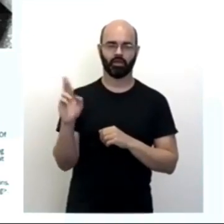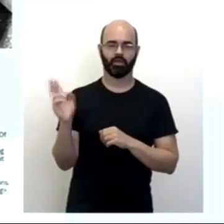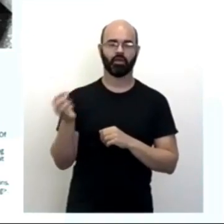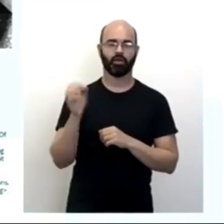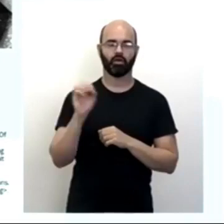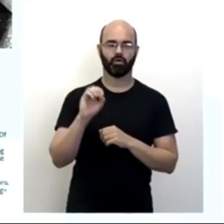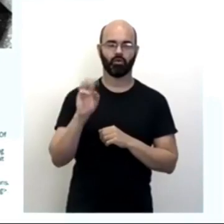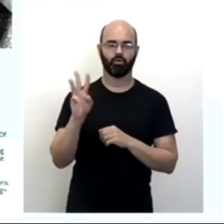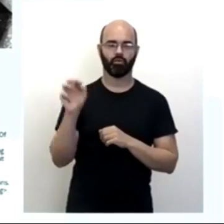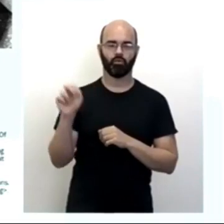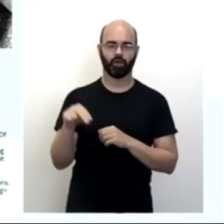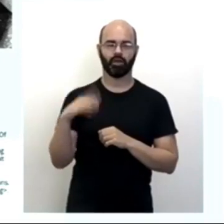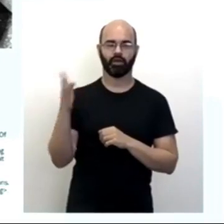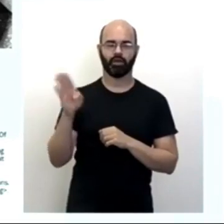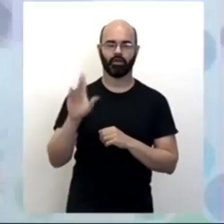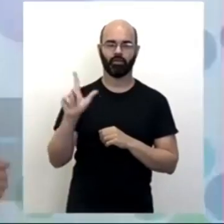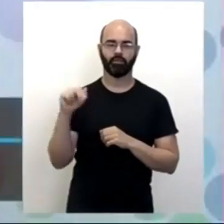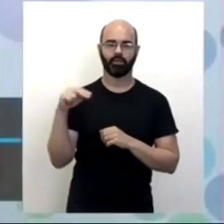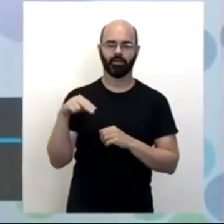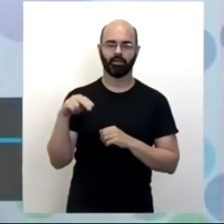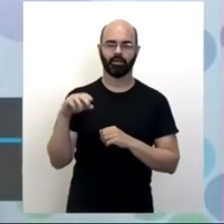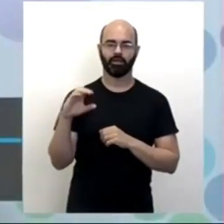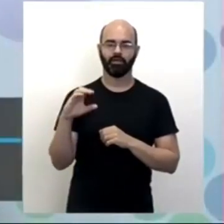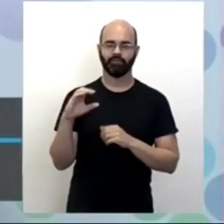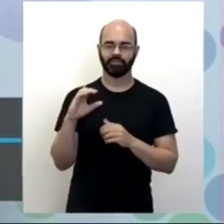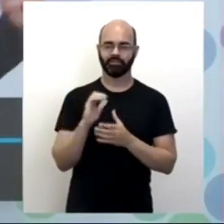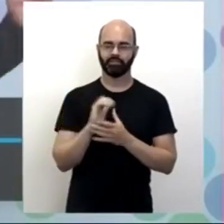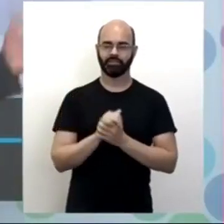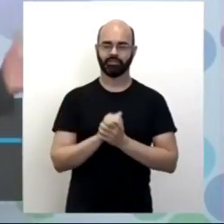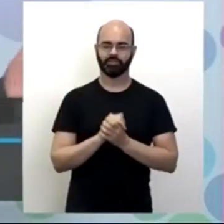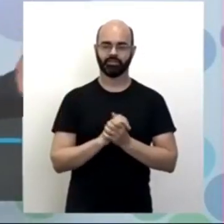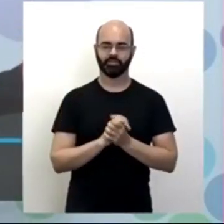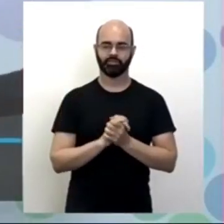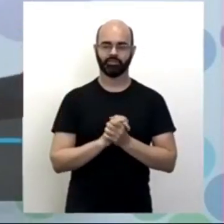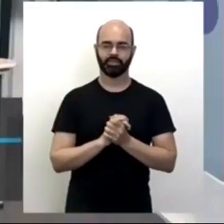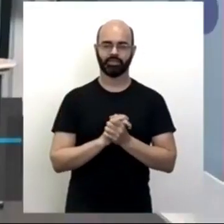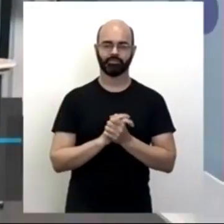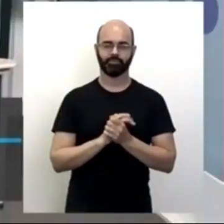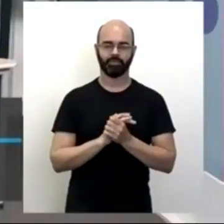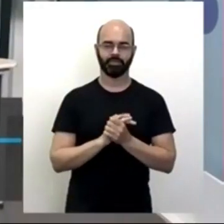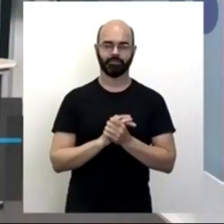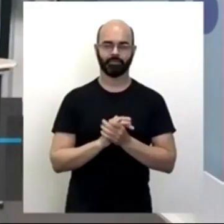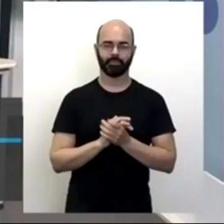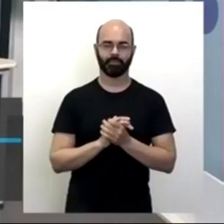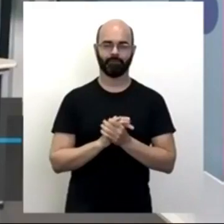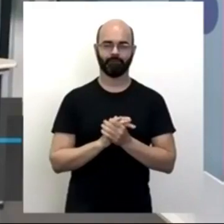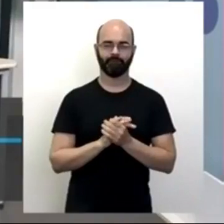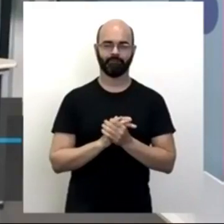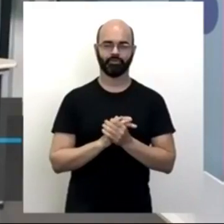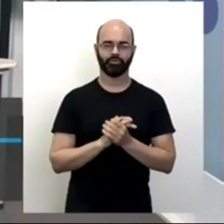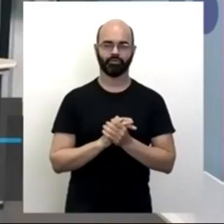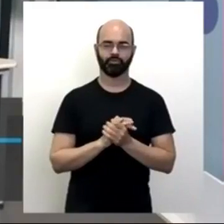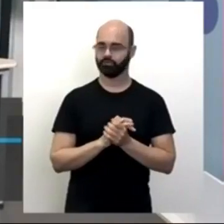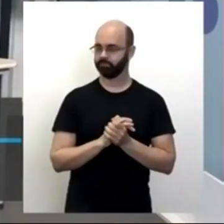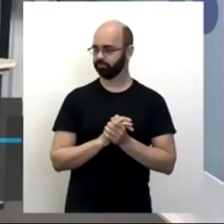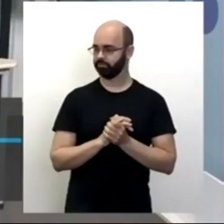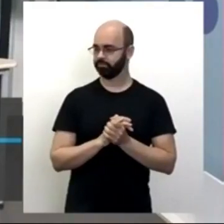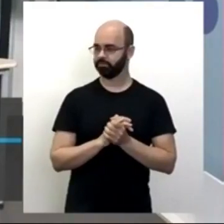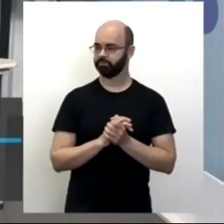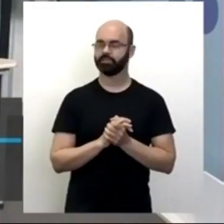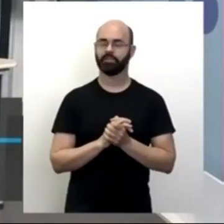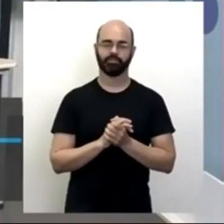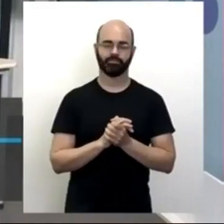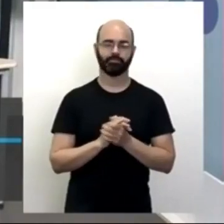Owen. Professora, explica melhor para a galera o conceito de utopia. O conceito de utopia,